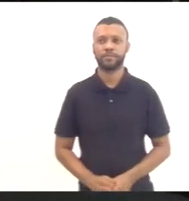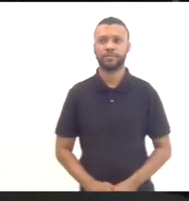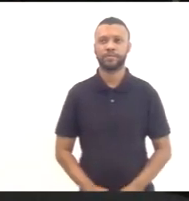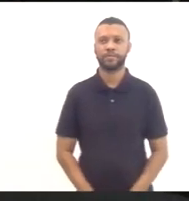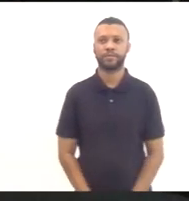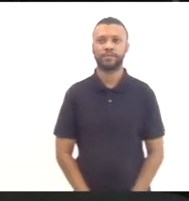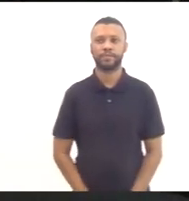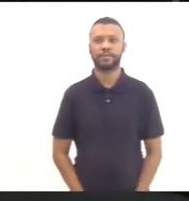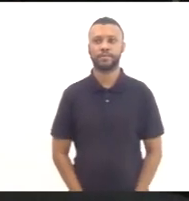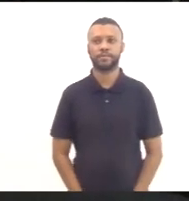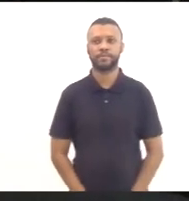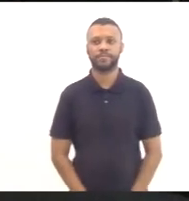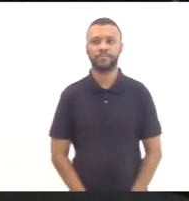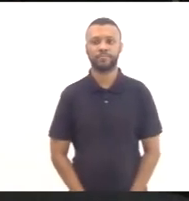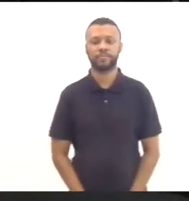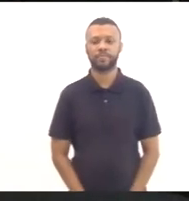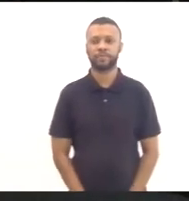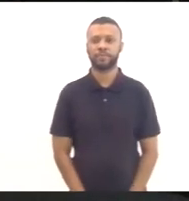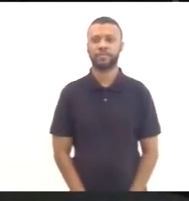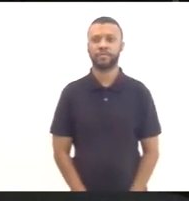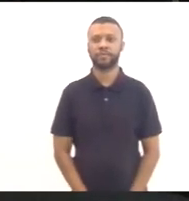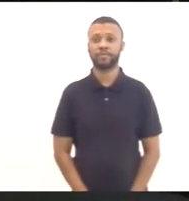o vídeo sobre